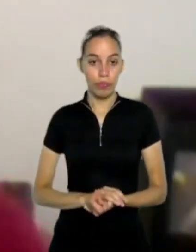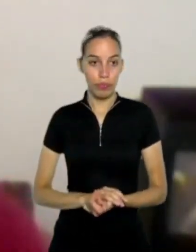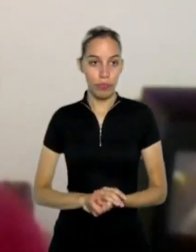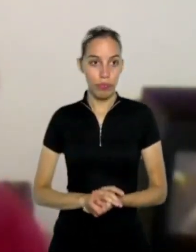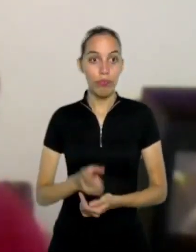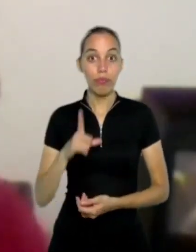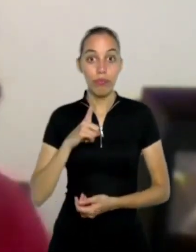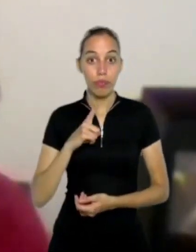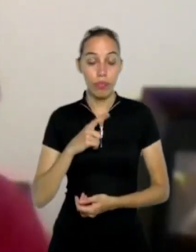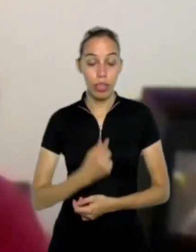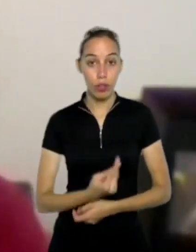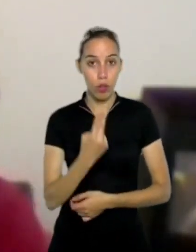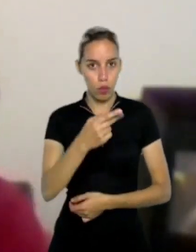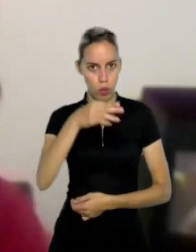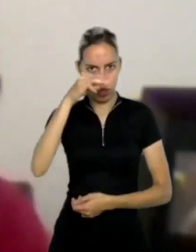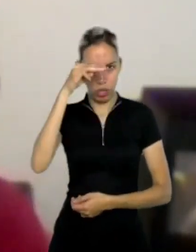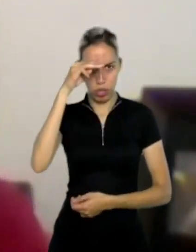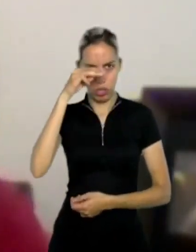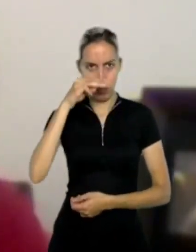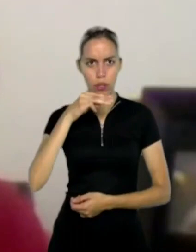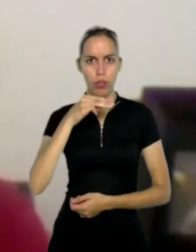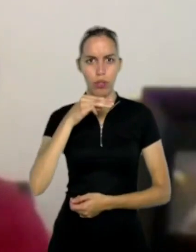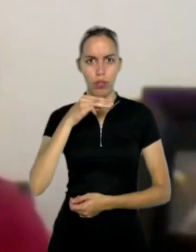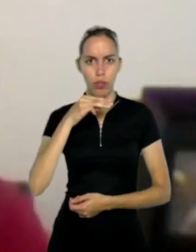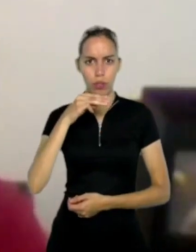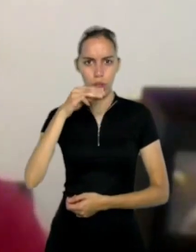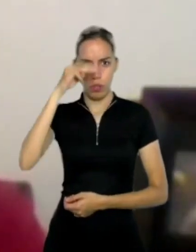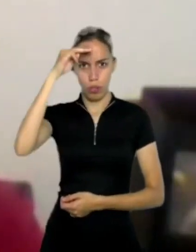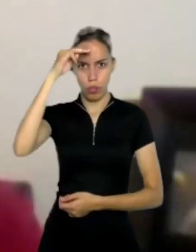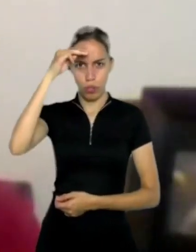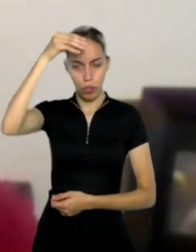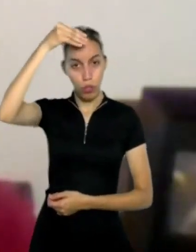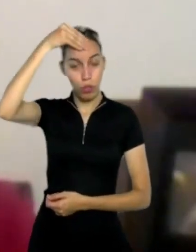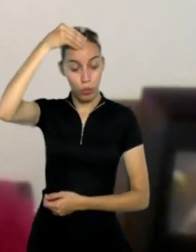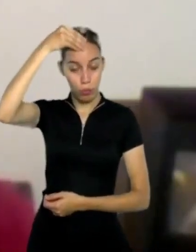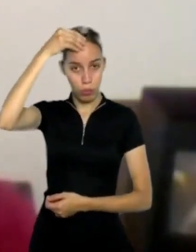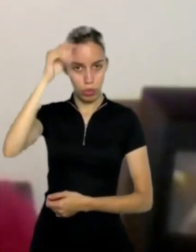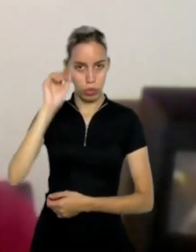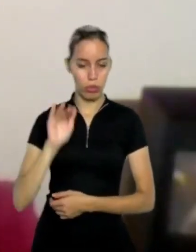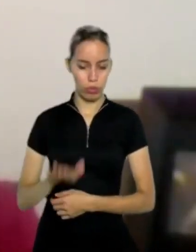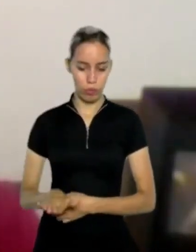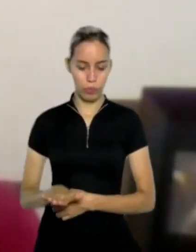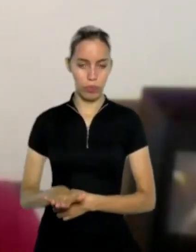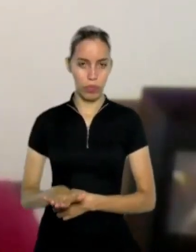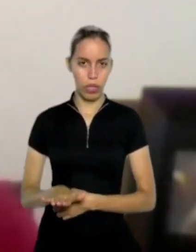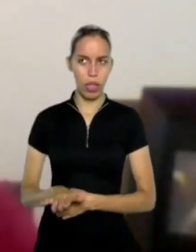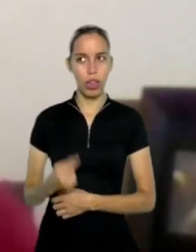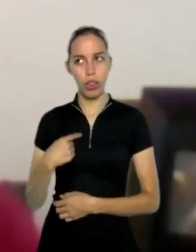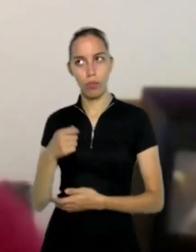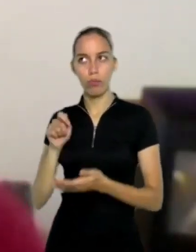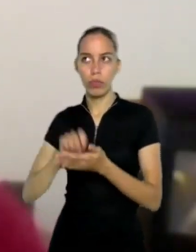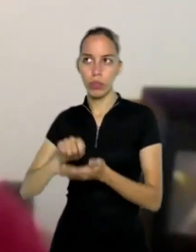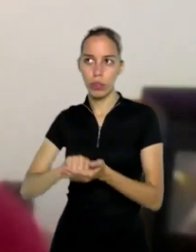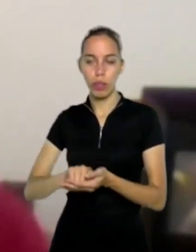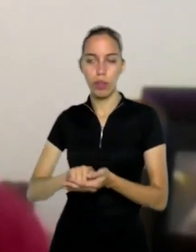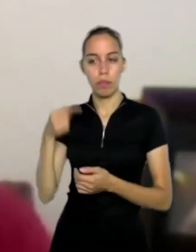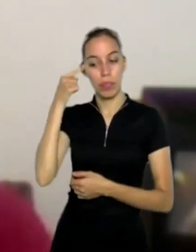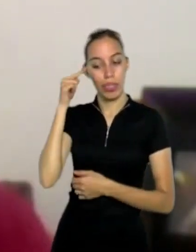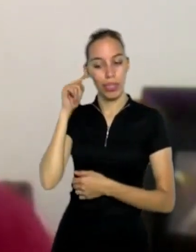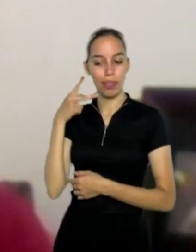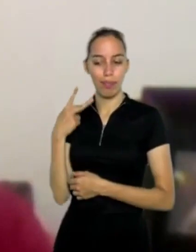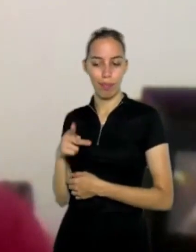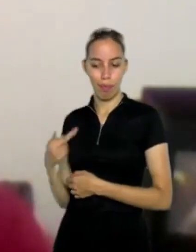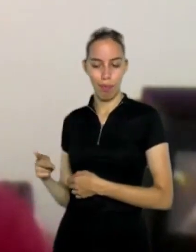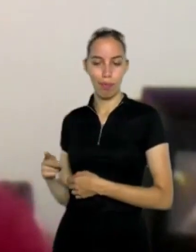pequenas. E eu comecei a escrever pensando nelas, assim, né? Trazer a linguagem poética para o universo infantil.